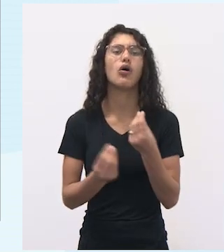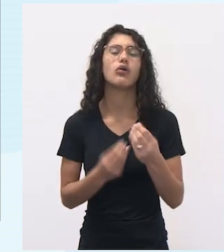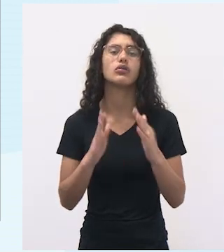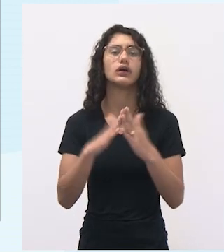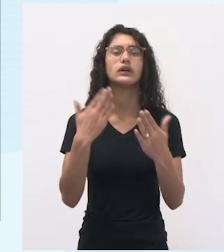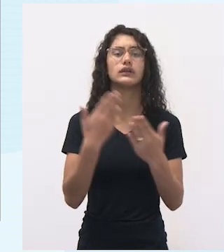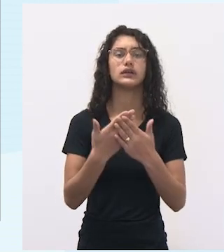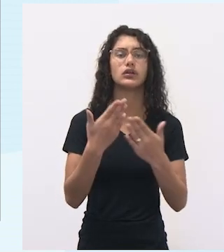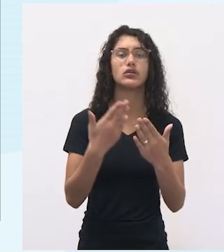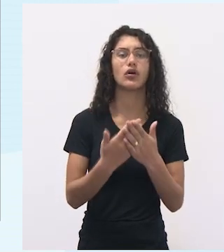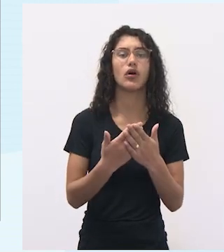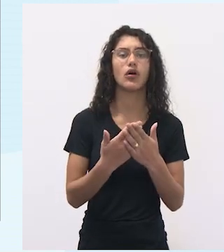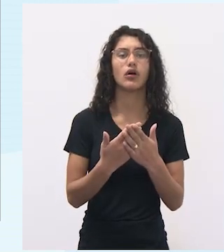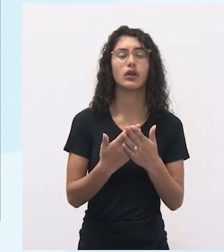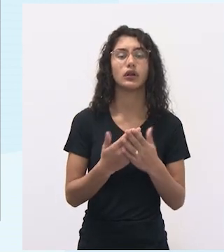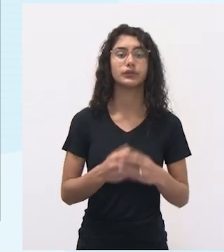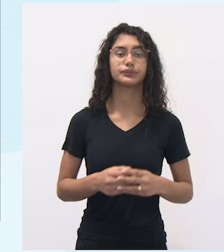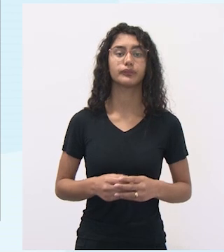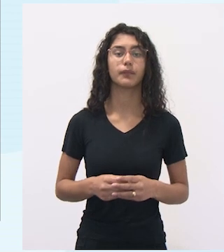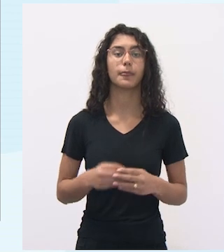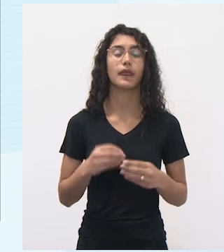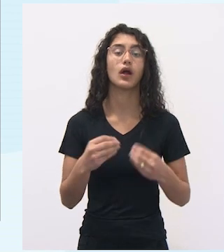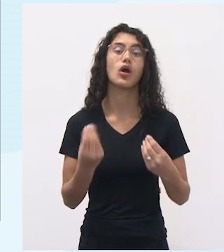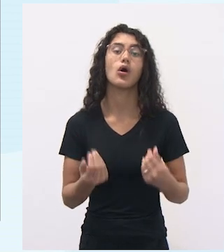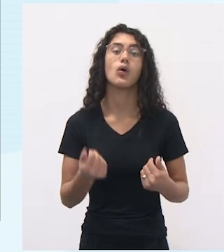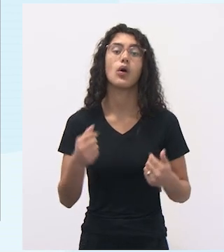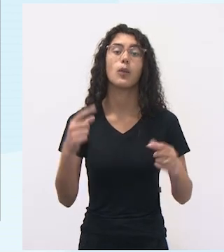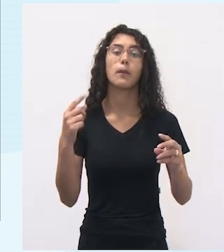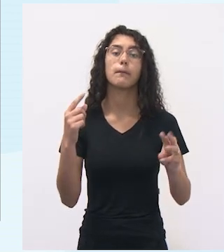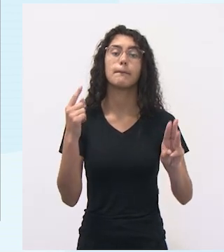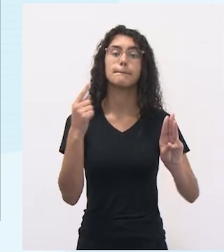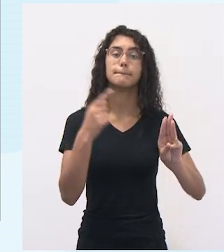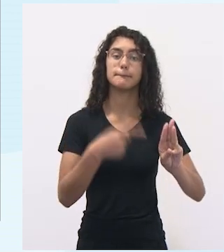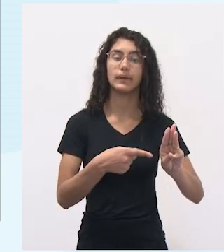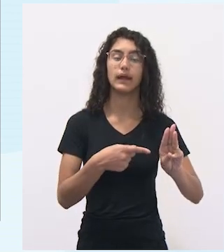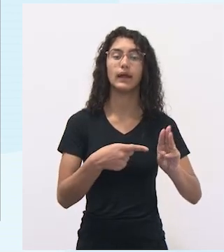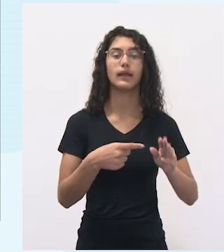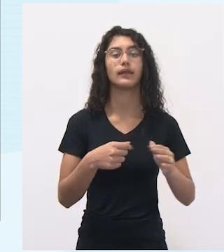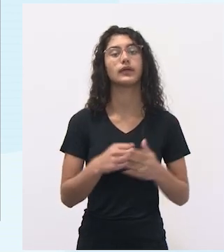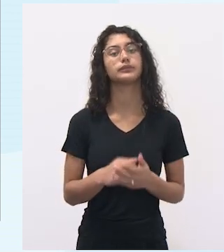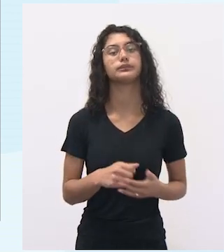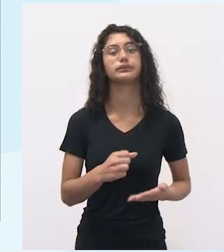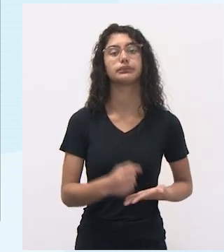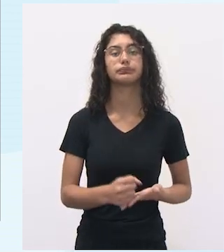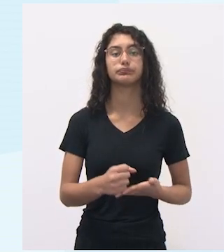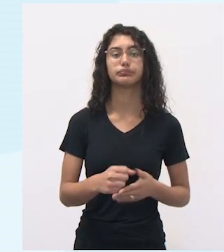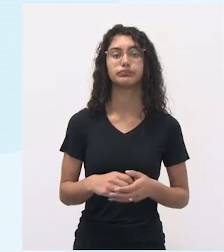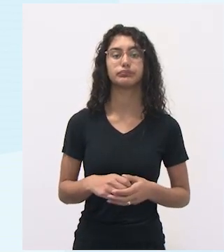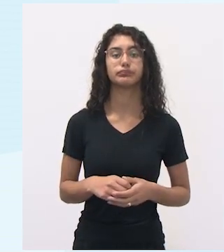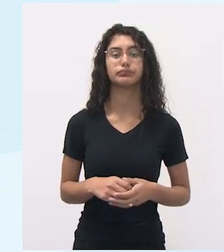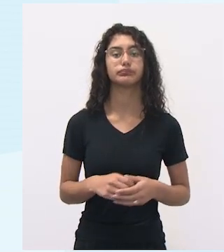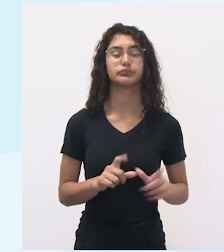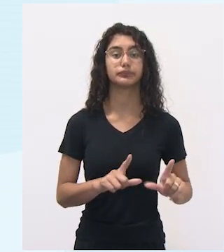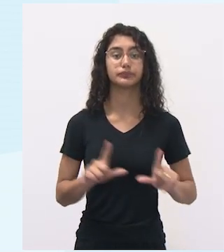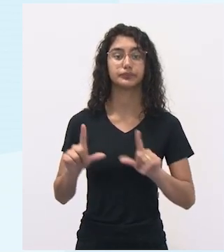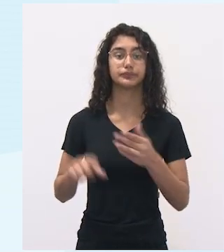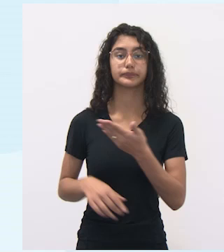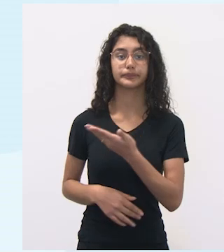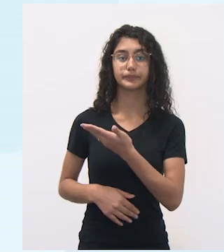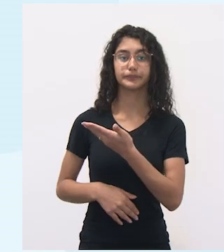na proficiência e qual é a meta para que ela possa alcançar a aprendizagem. O próximo, por favor.